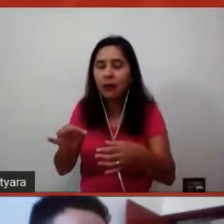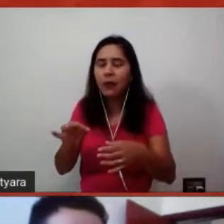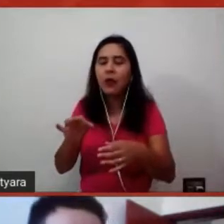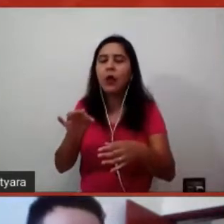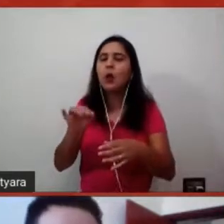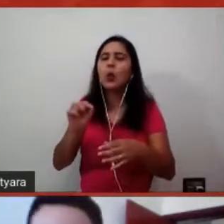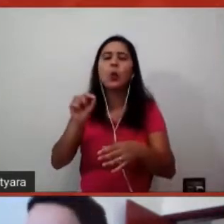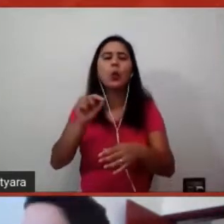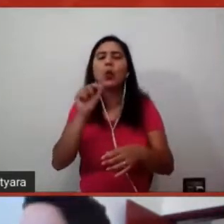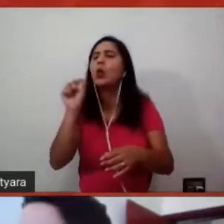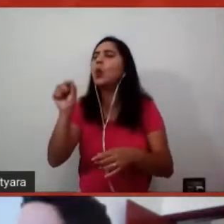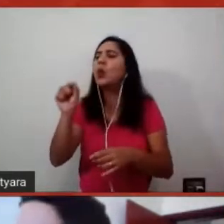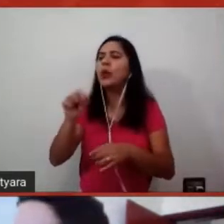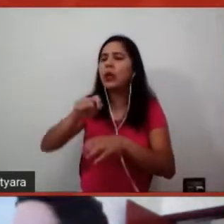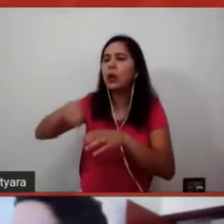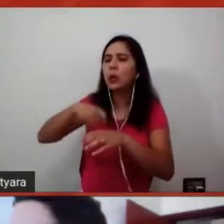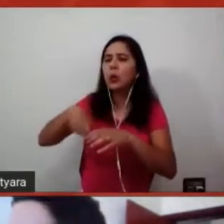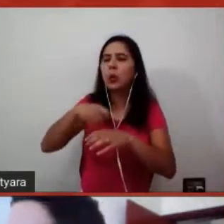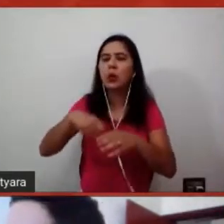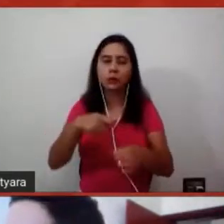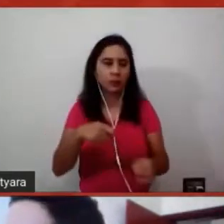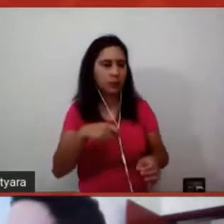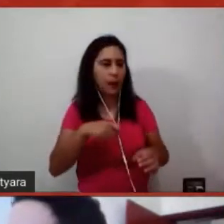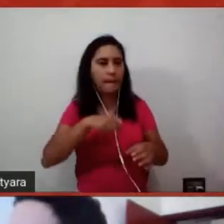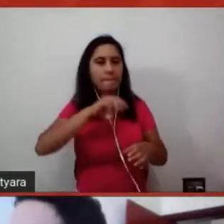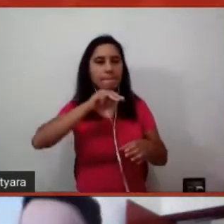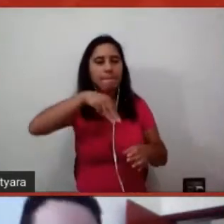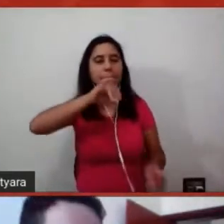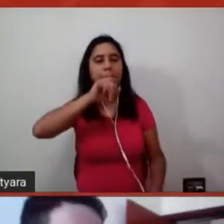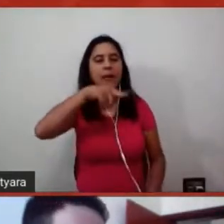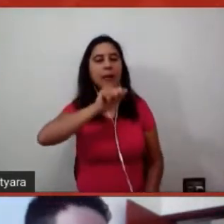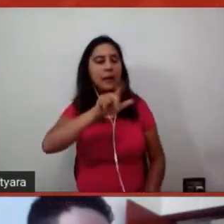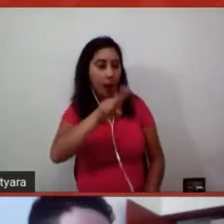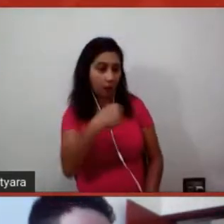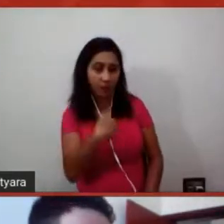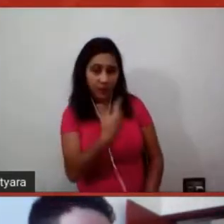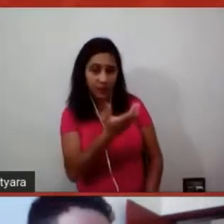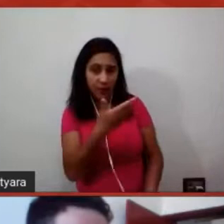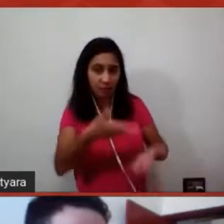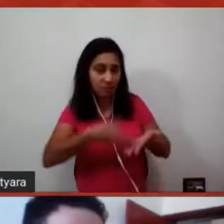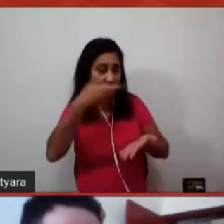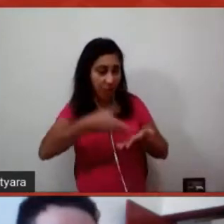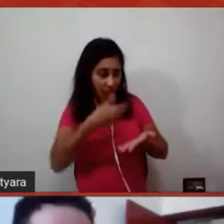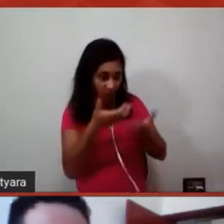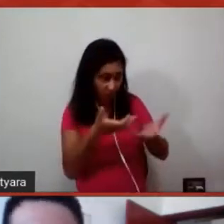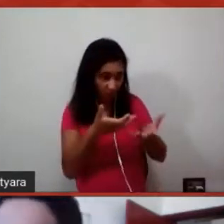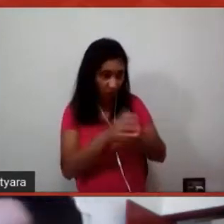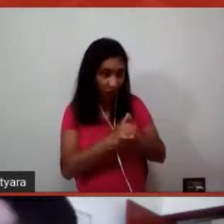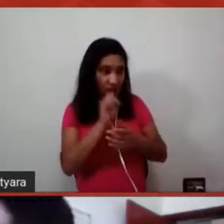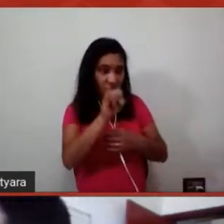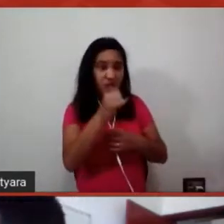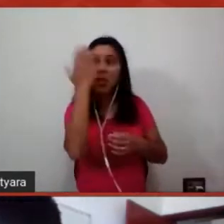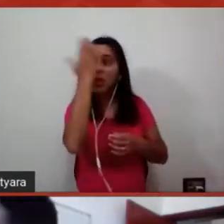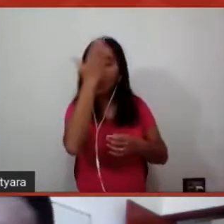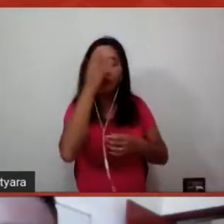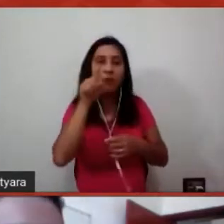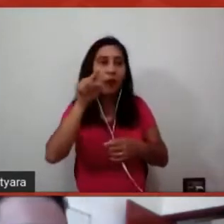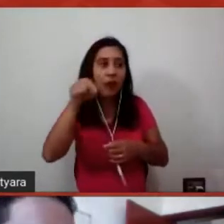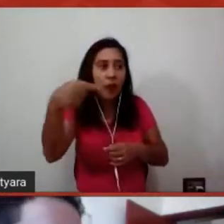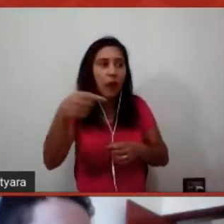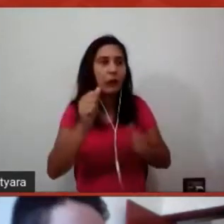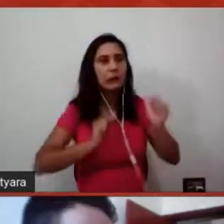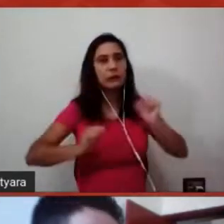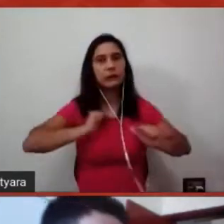aí? Mingau, quer? Se você não conferir, só vai ficar mais